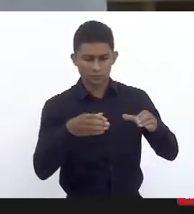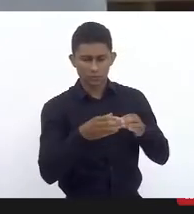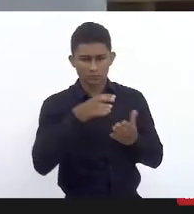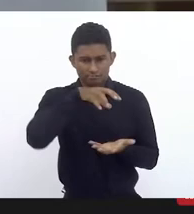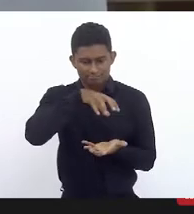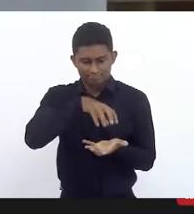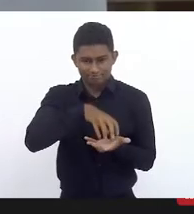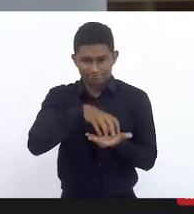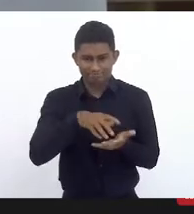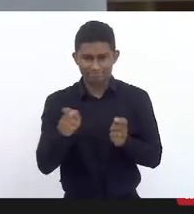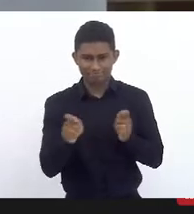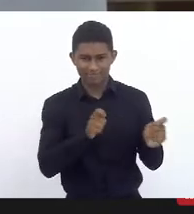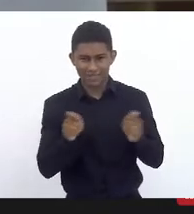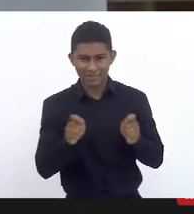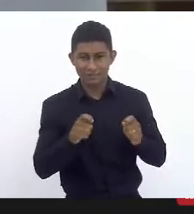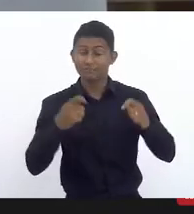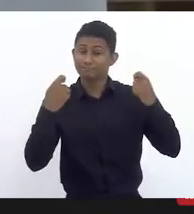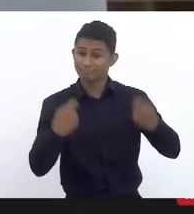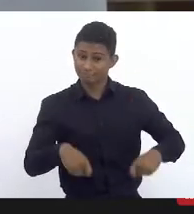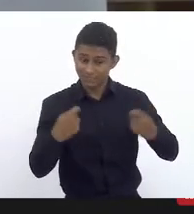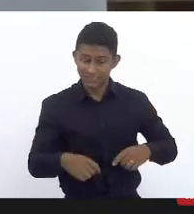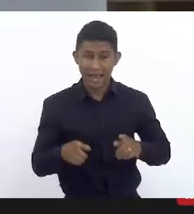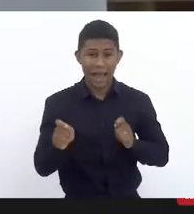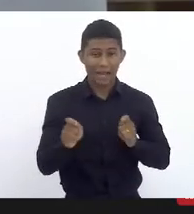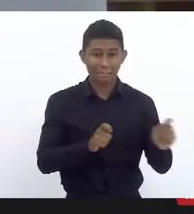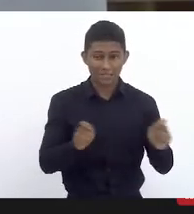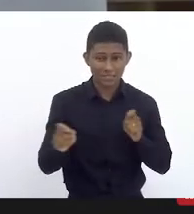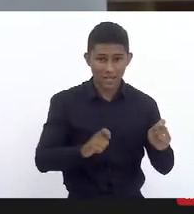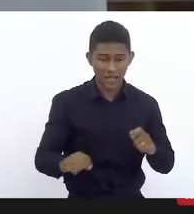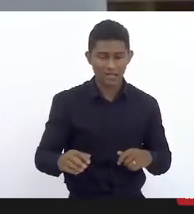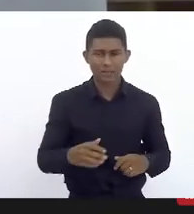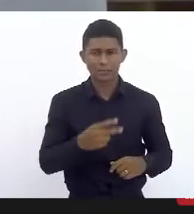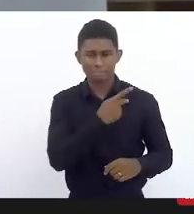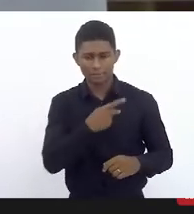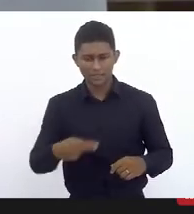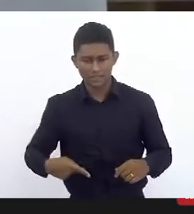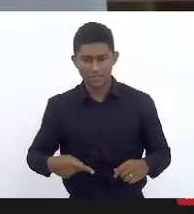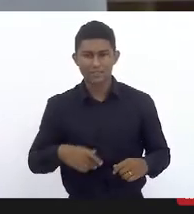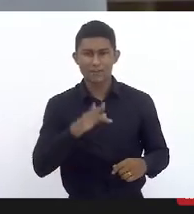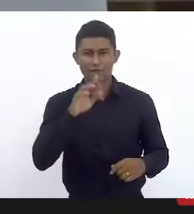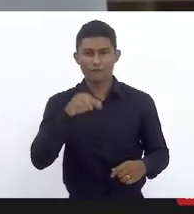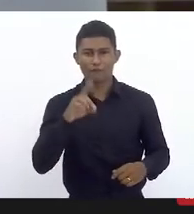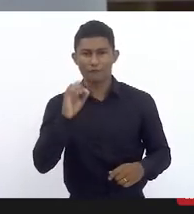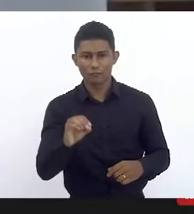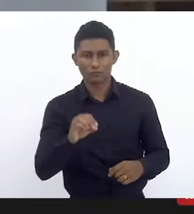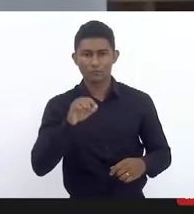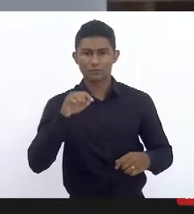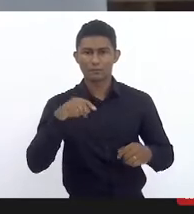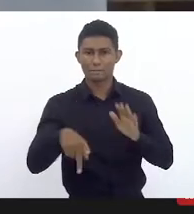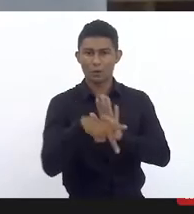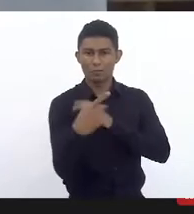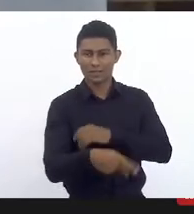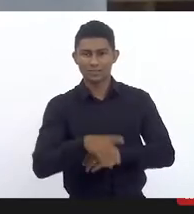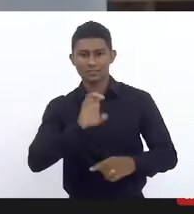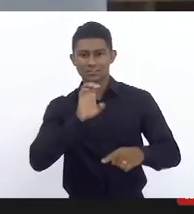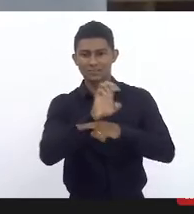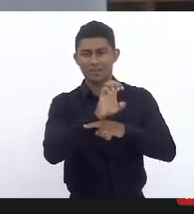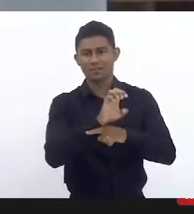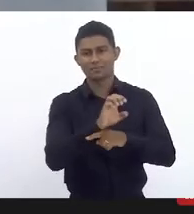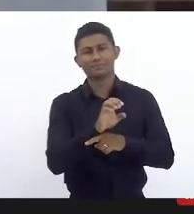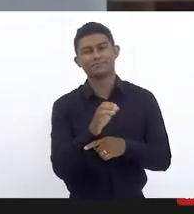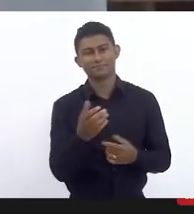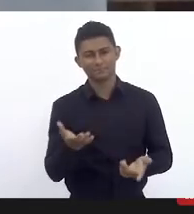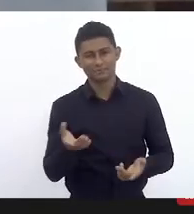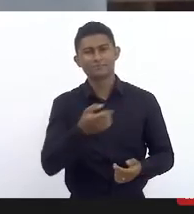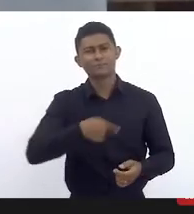planejamento, administrar e presidir o Fundo Soberano do Estado, que na sua composição a gente já viu que